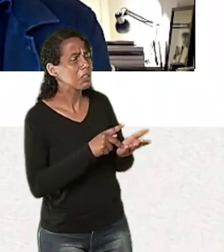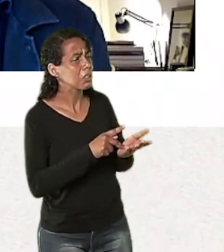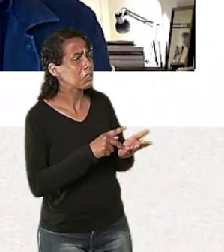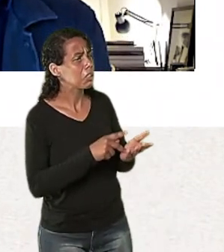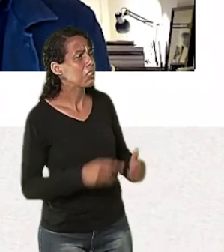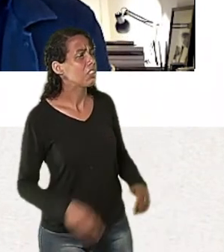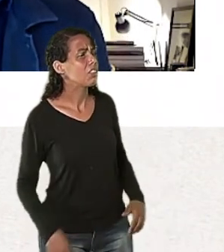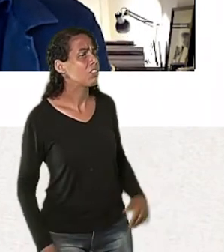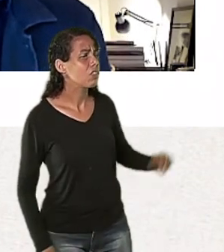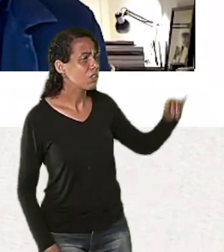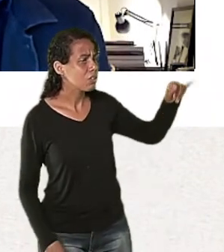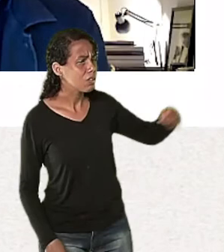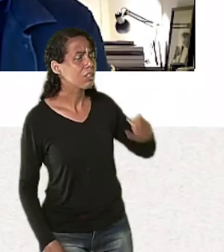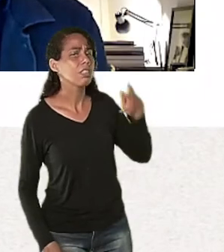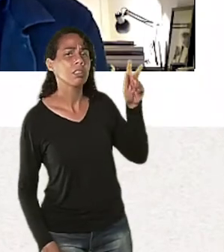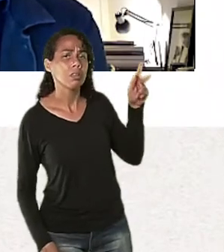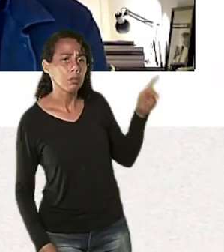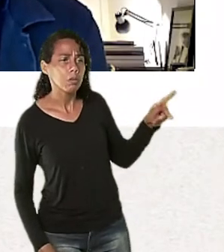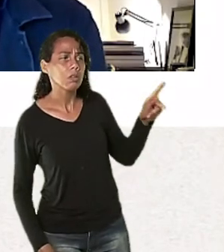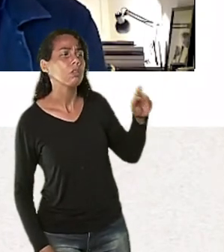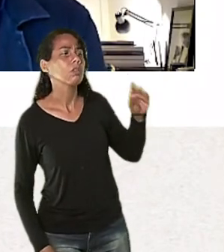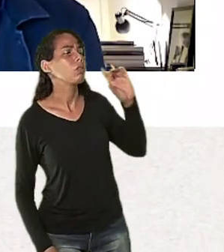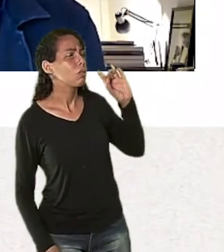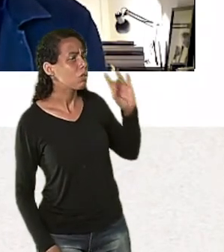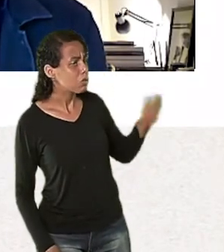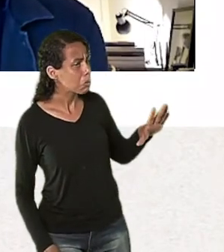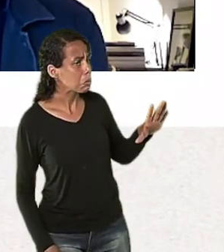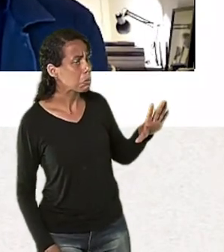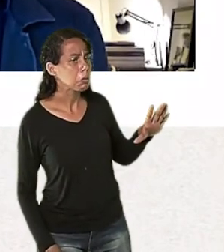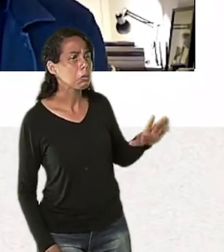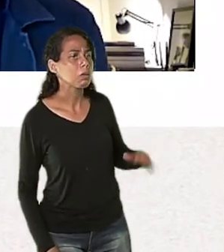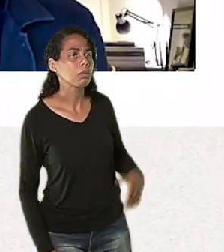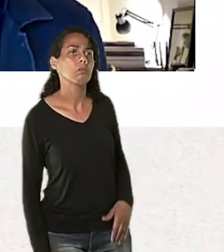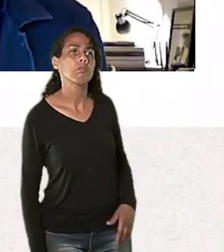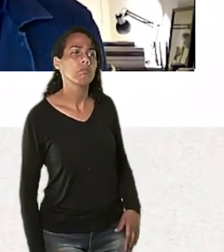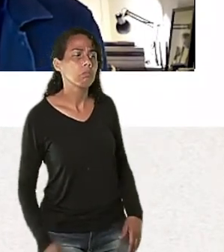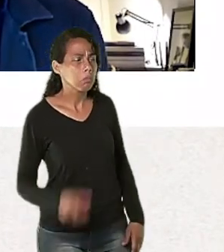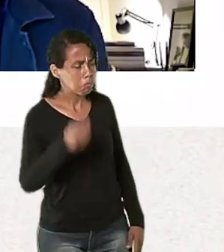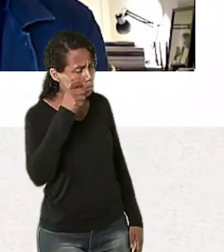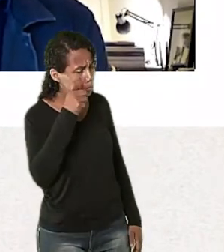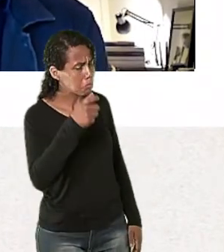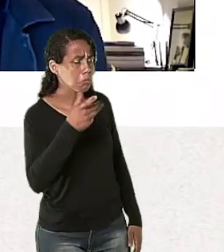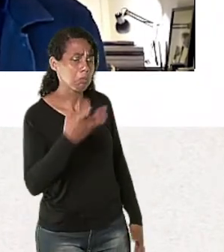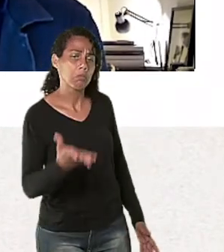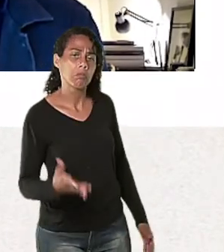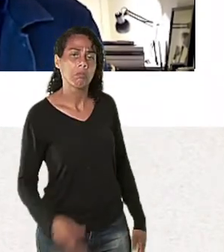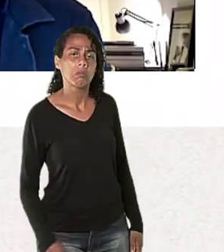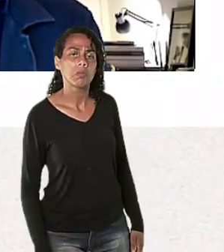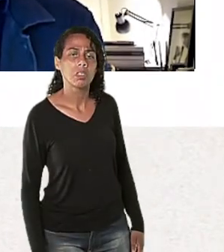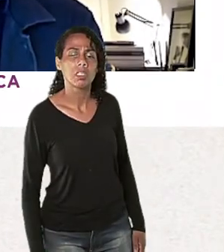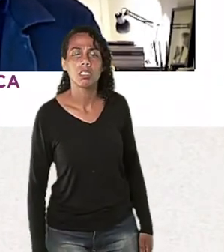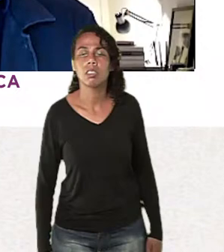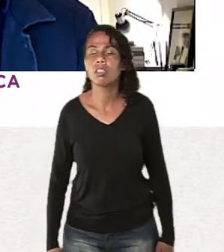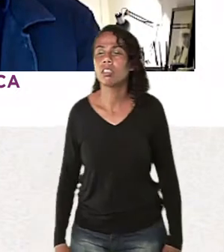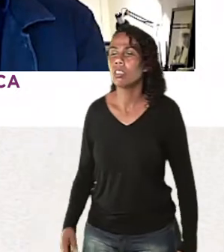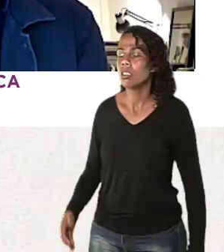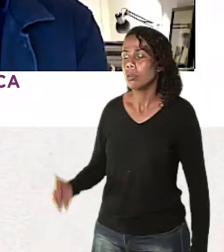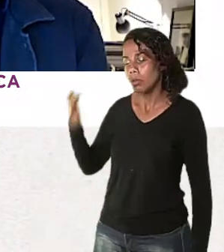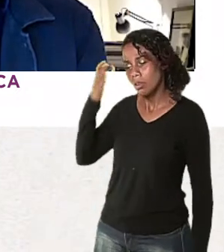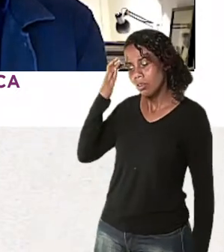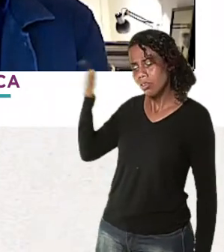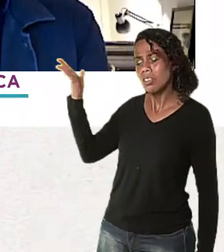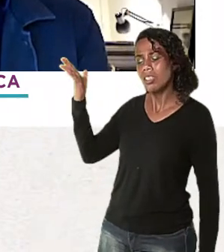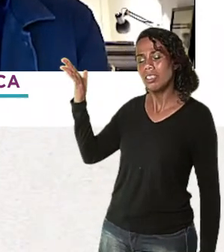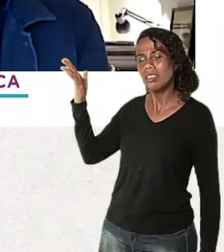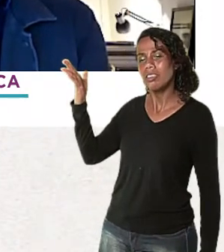ele? Pode ser. O JP não, mas é com. É, o JP deve foi estar mais fácil, vendo. Foi mais fácil. O